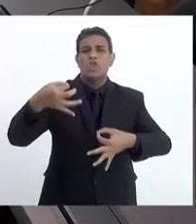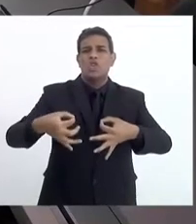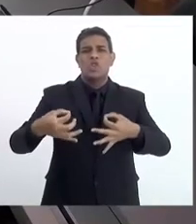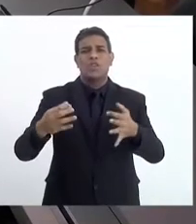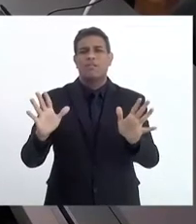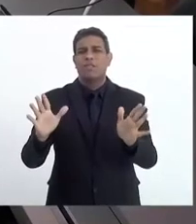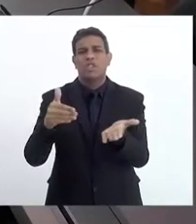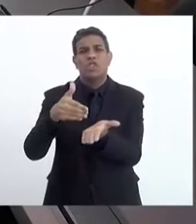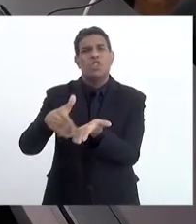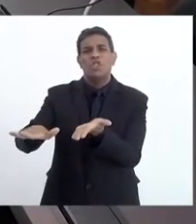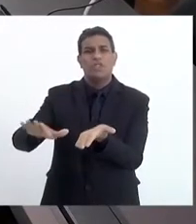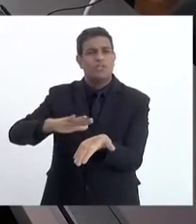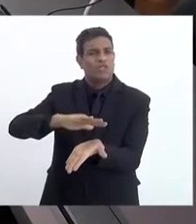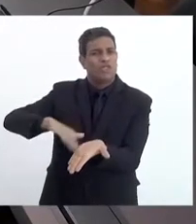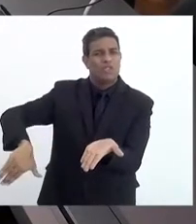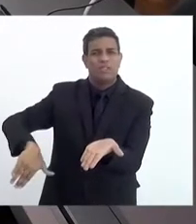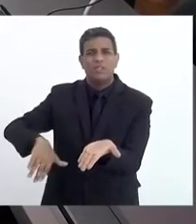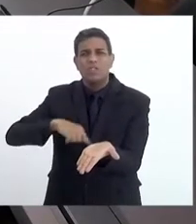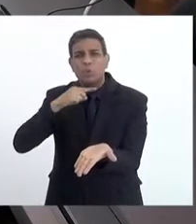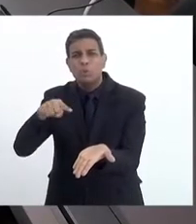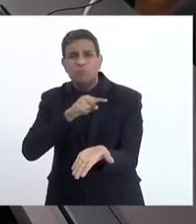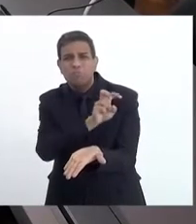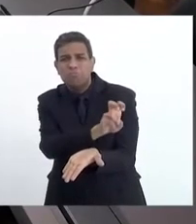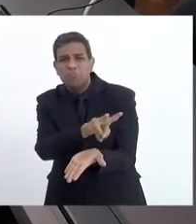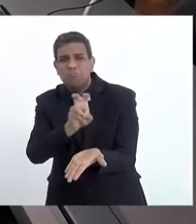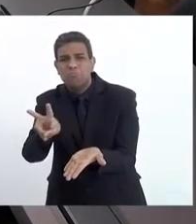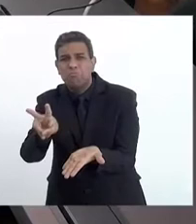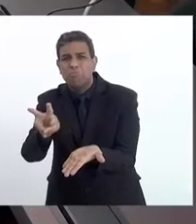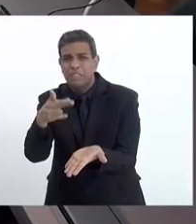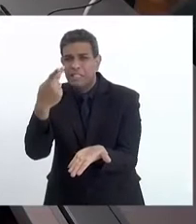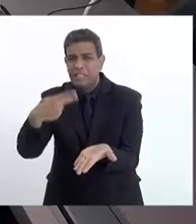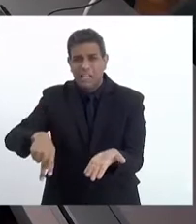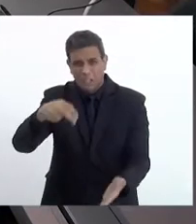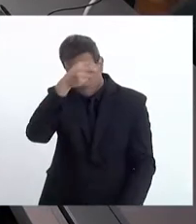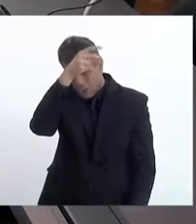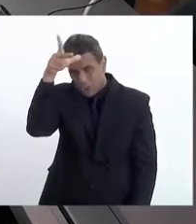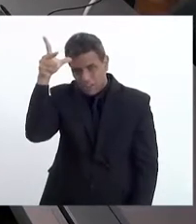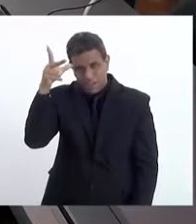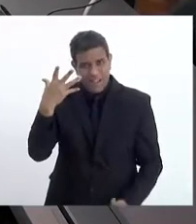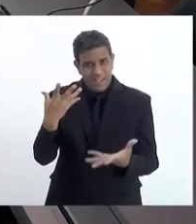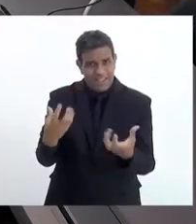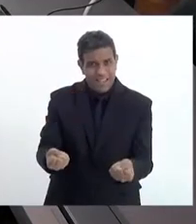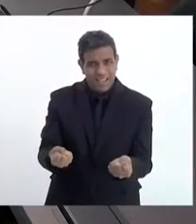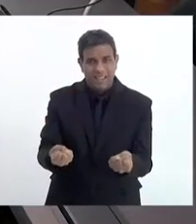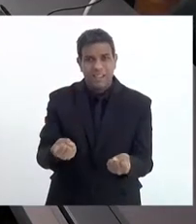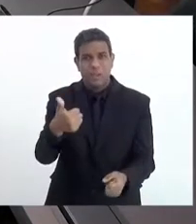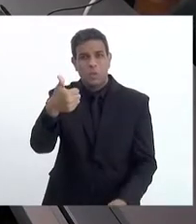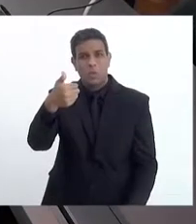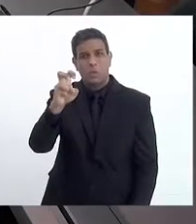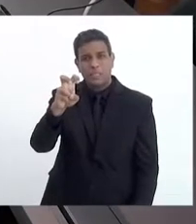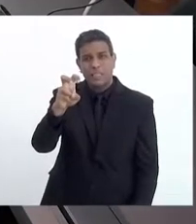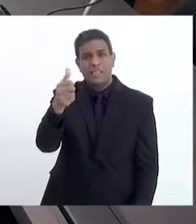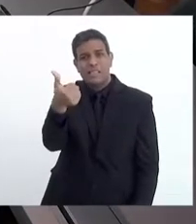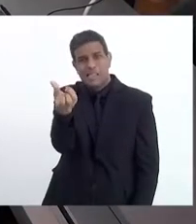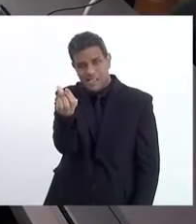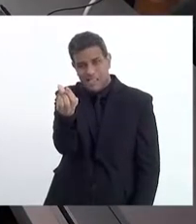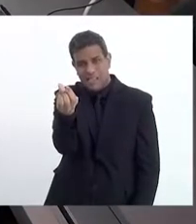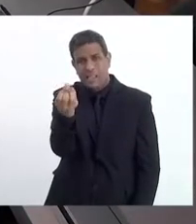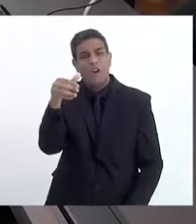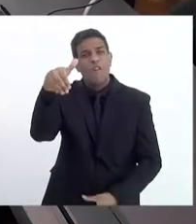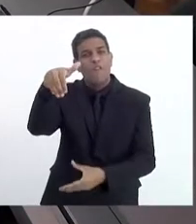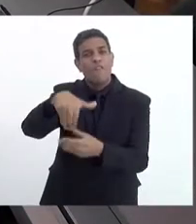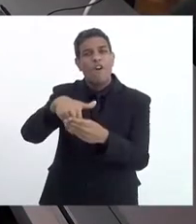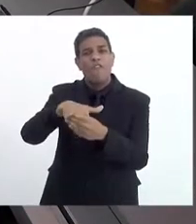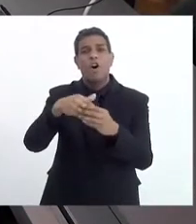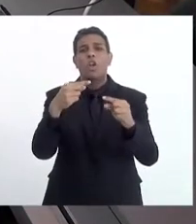portuário. Só duvido que tenha um município aqui que não tem. Tem o meu também, não tem? Então, 15 e 16, voto pela